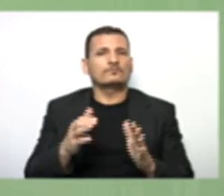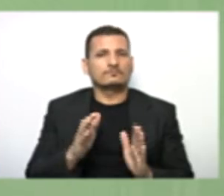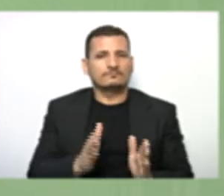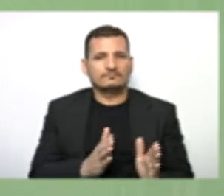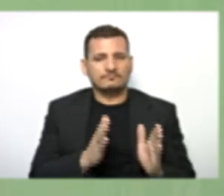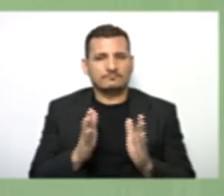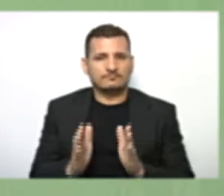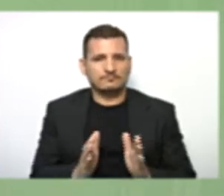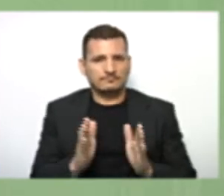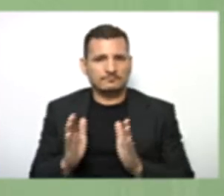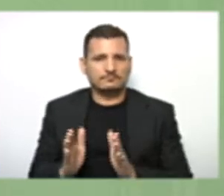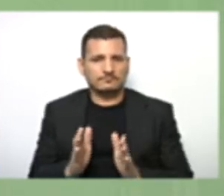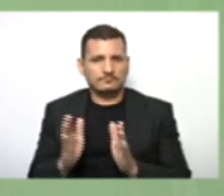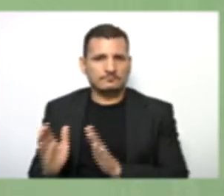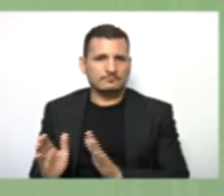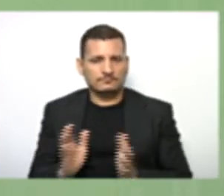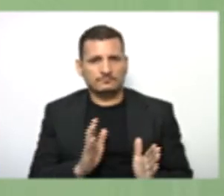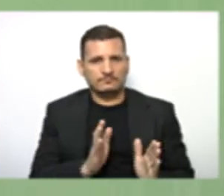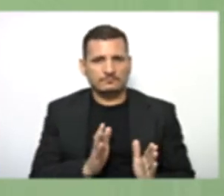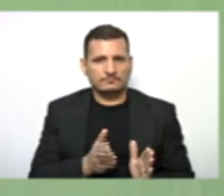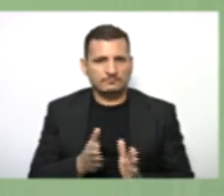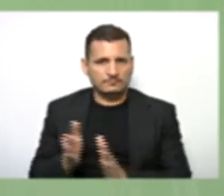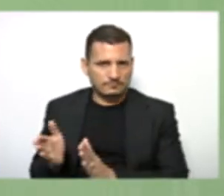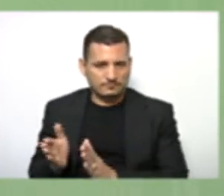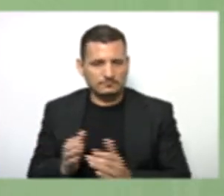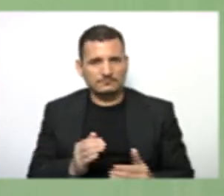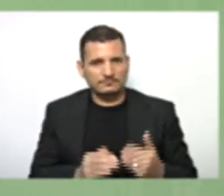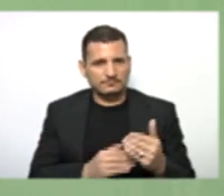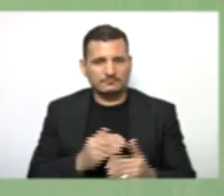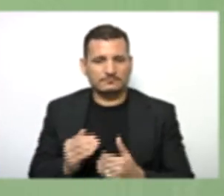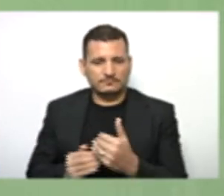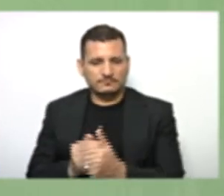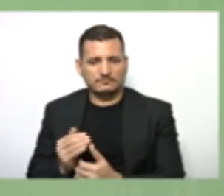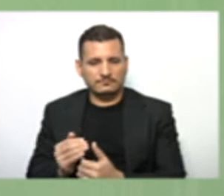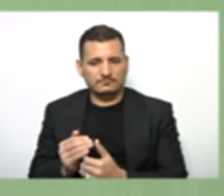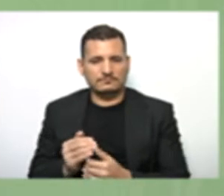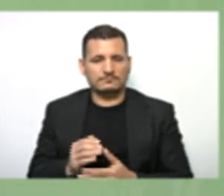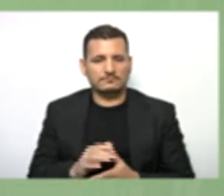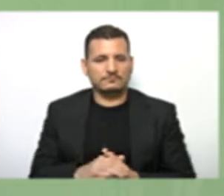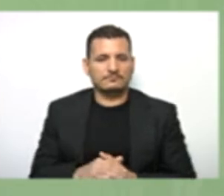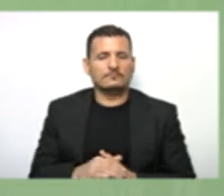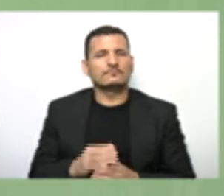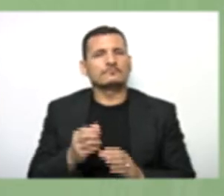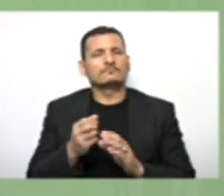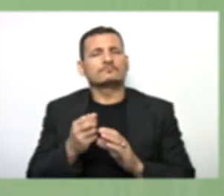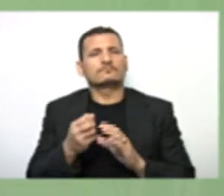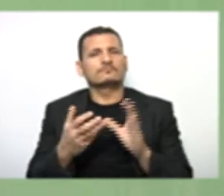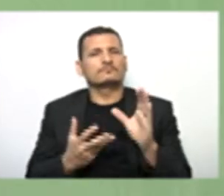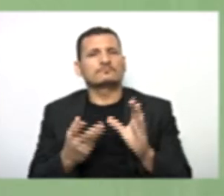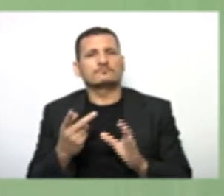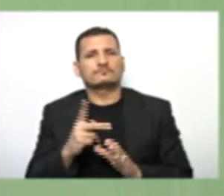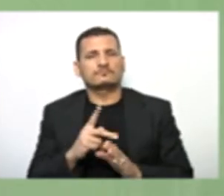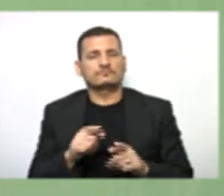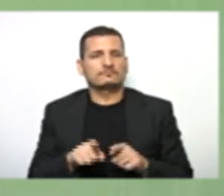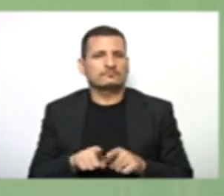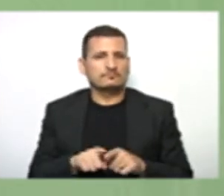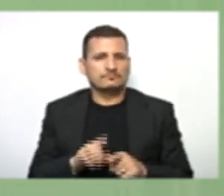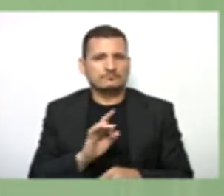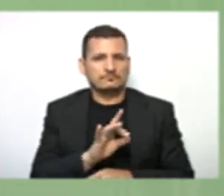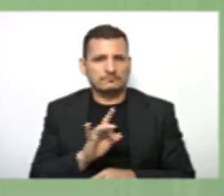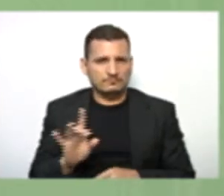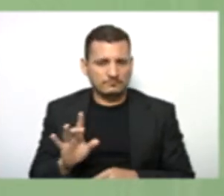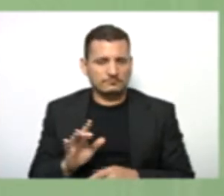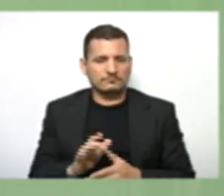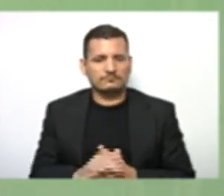etapas que o processo quais são as etapas do processo e o que as caracteriza, ou seja, qual é a característica de cada uma